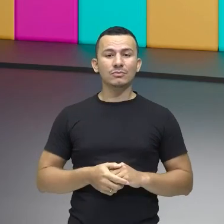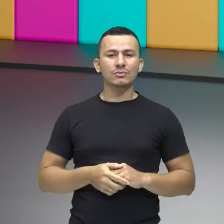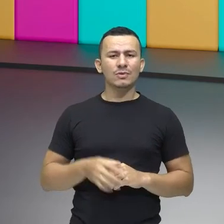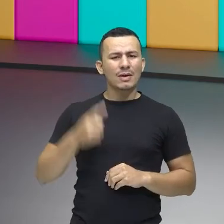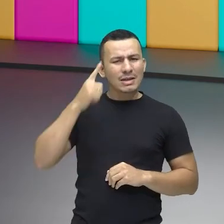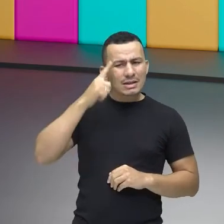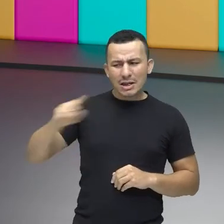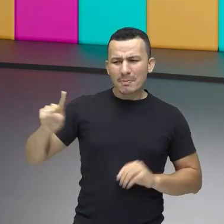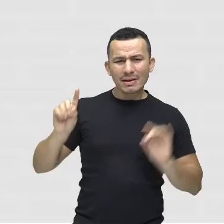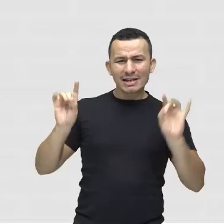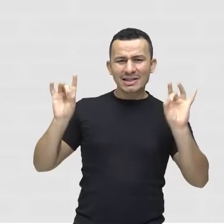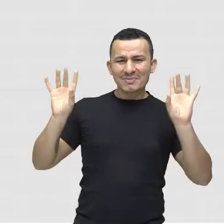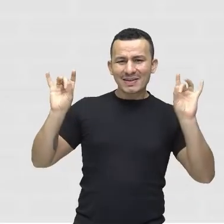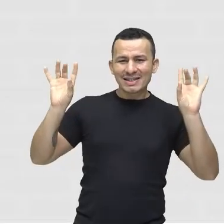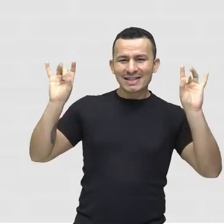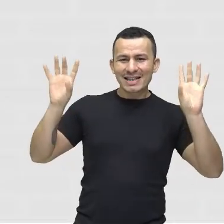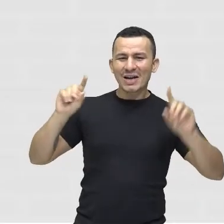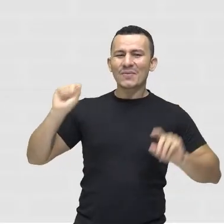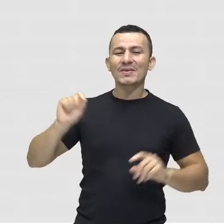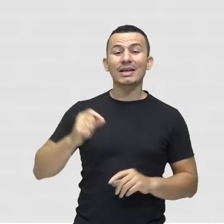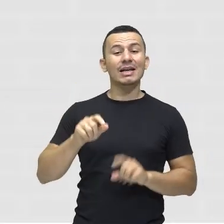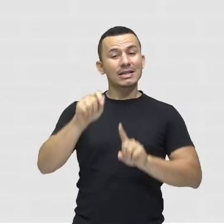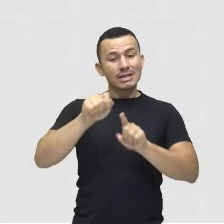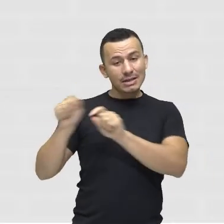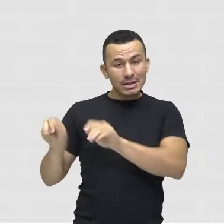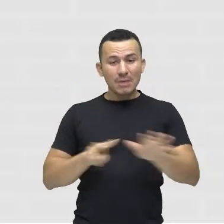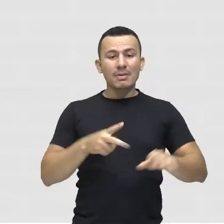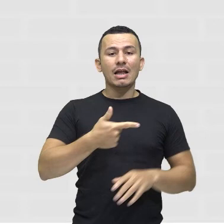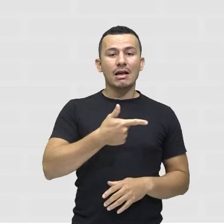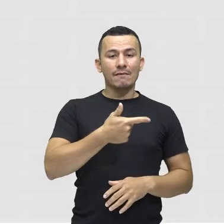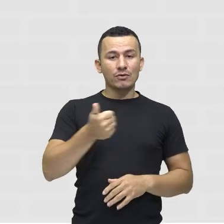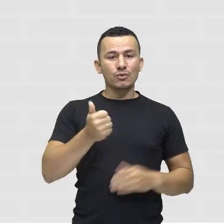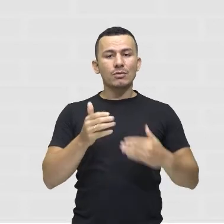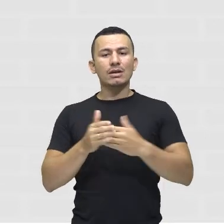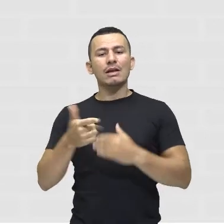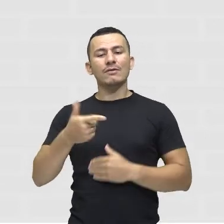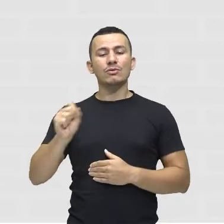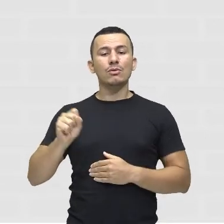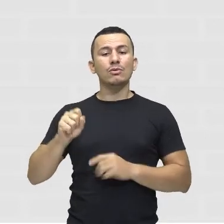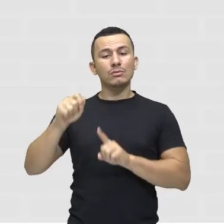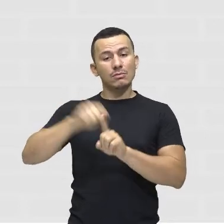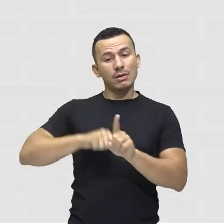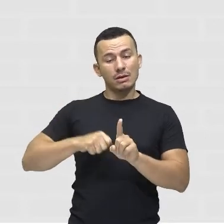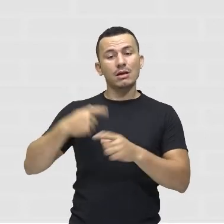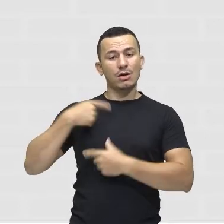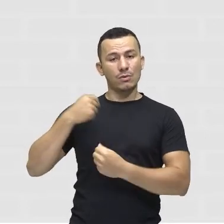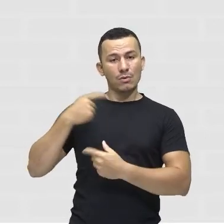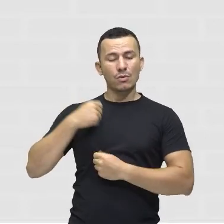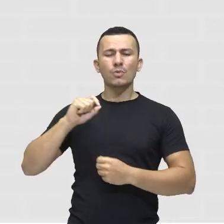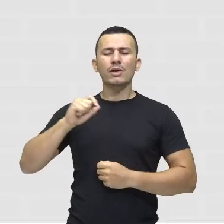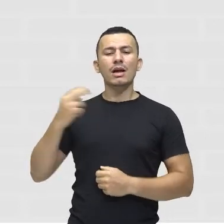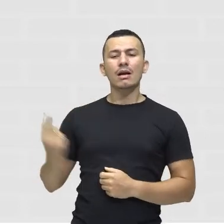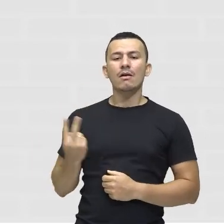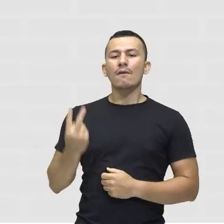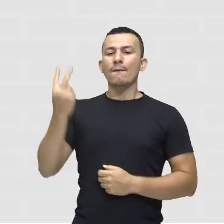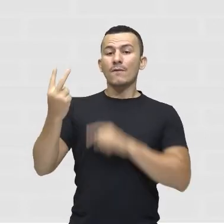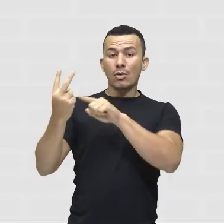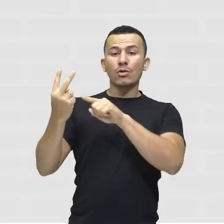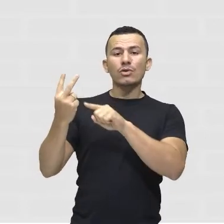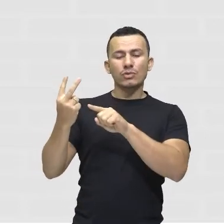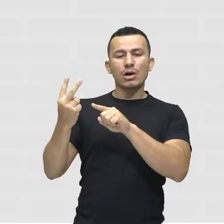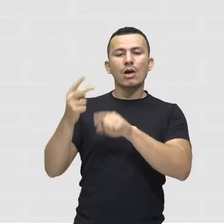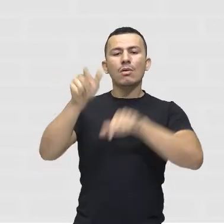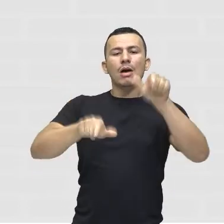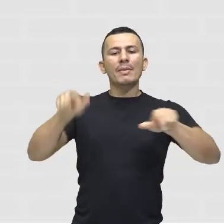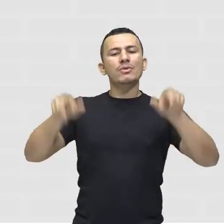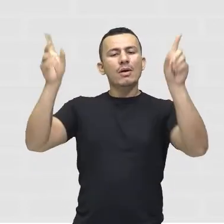bem especial, a semana do dia 21 até 28 de agosto. É a semana de valorização à pessoa